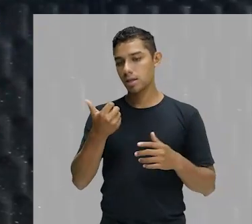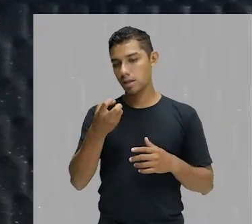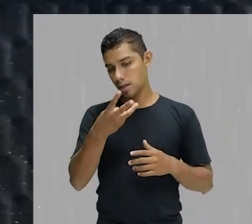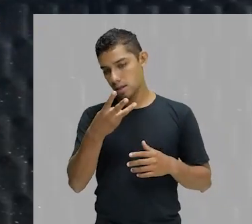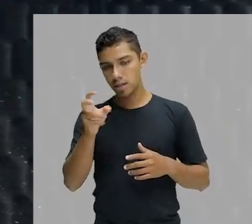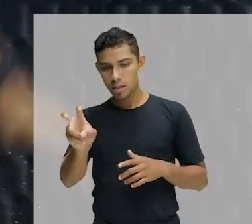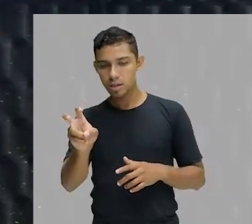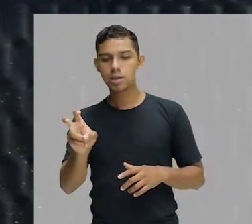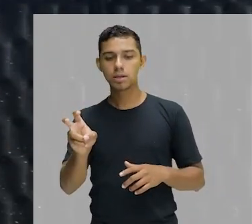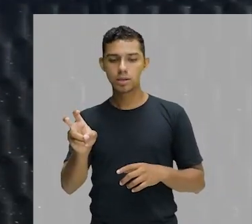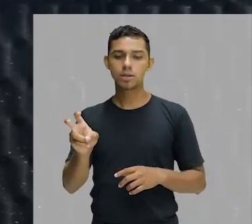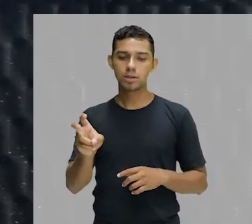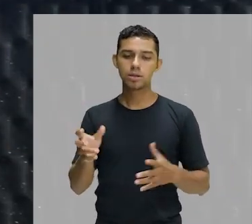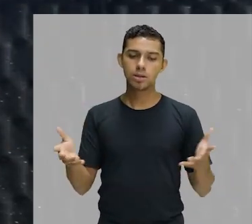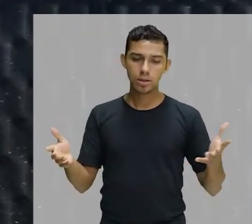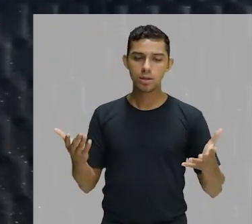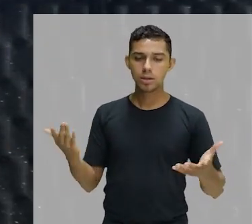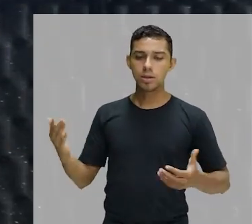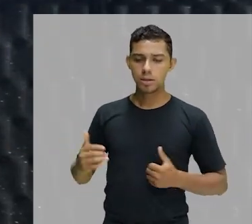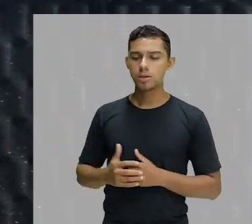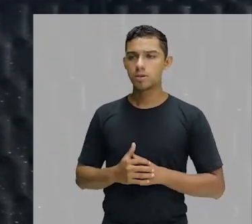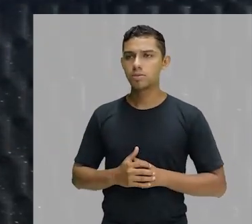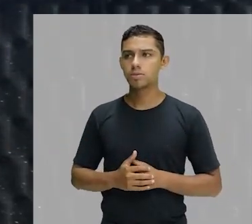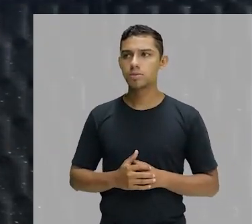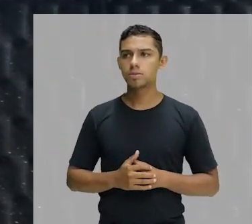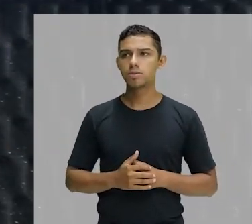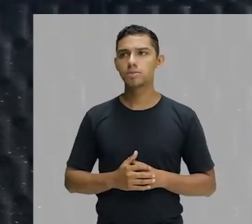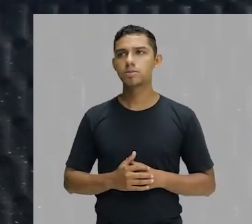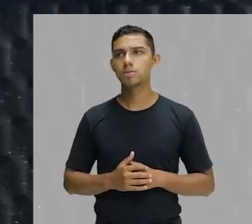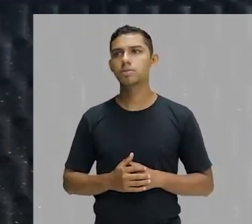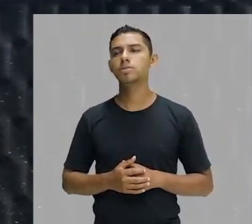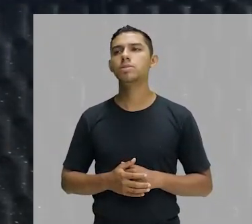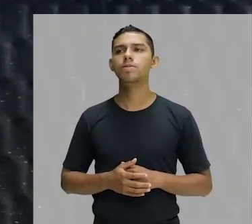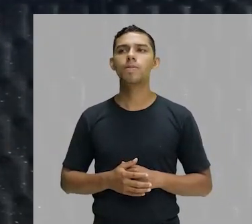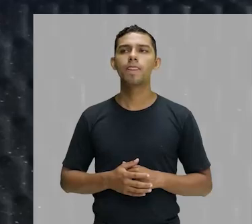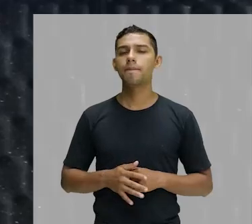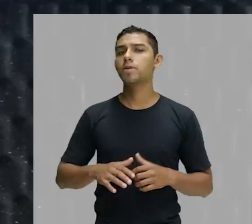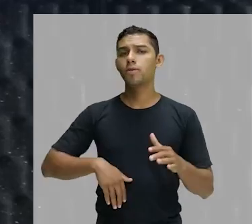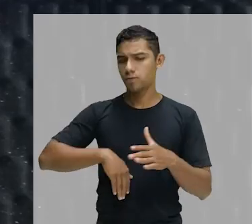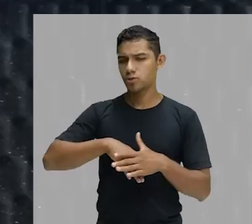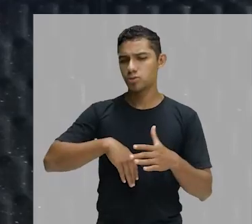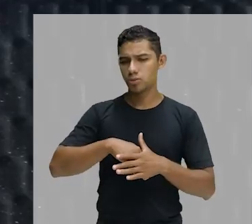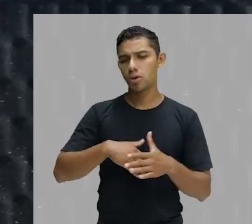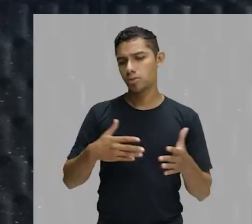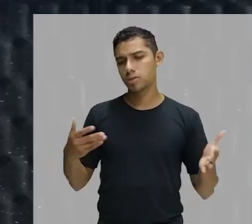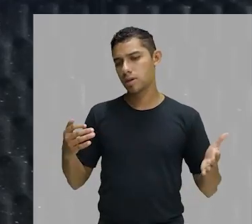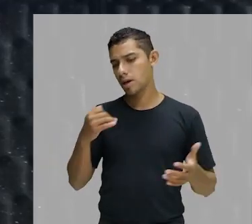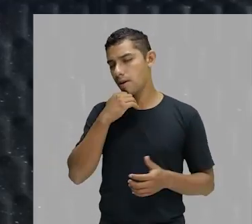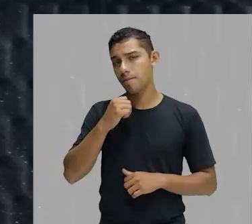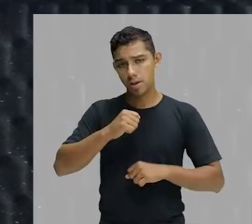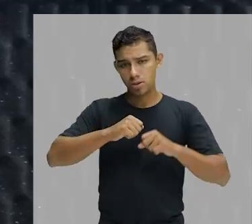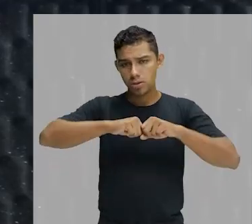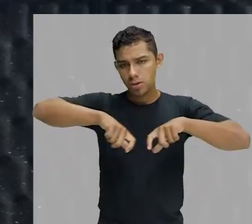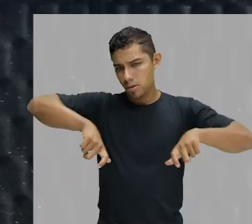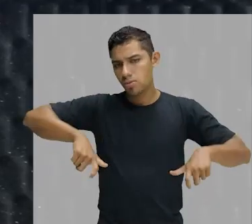essa etapa aqui muito queimada hoje, né? Se nós formos falar, por exemplo, vou pegar o exemplo do futebol, porque o futebol é o esporte que